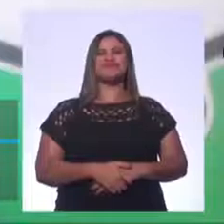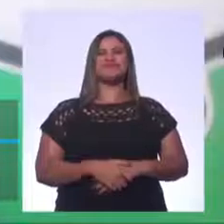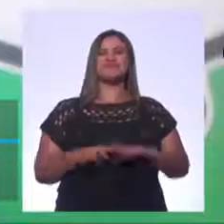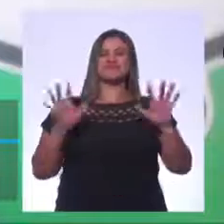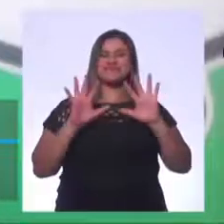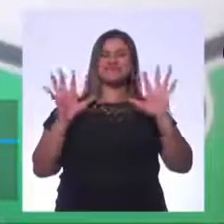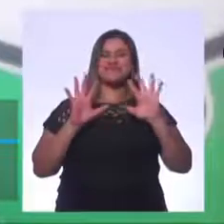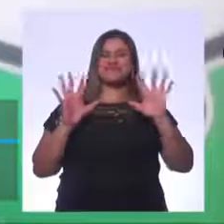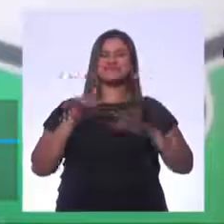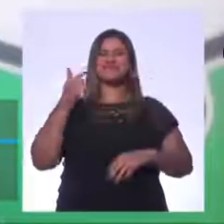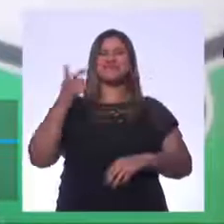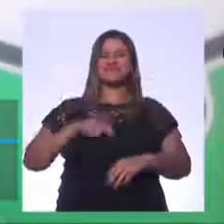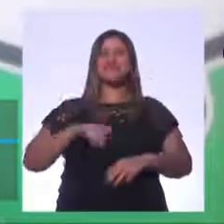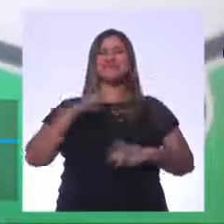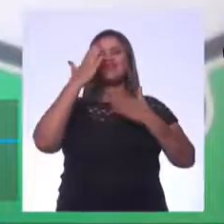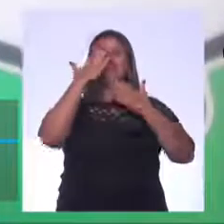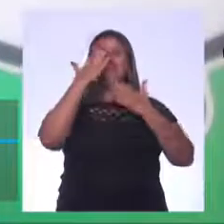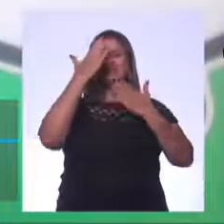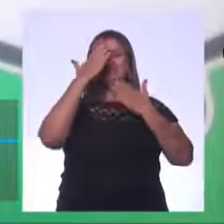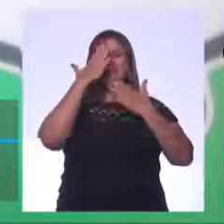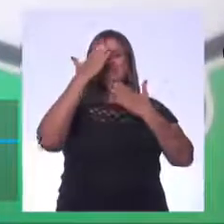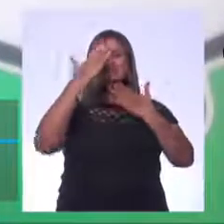Pessoal, da mesma forma, quero agradecer.